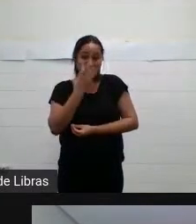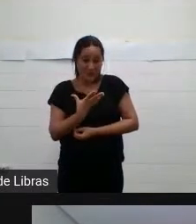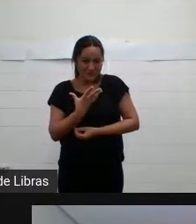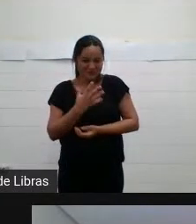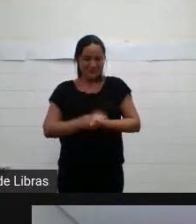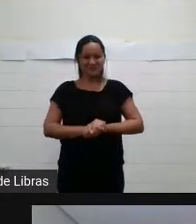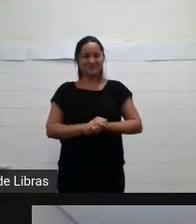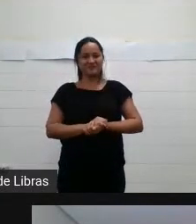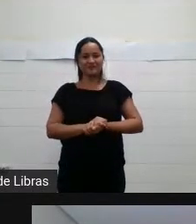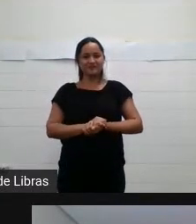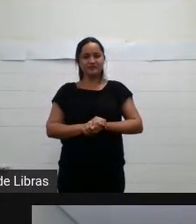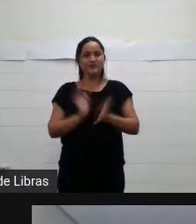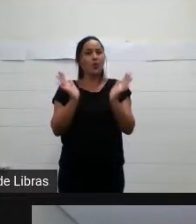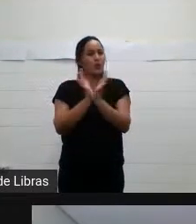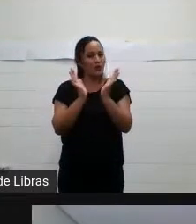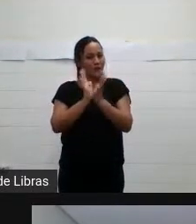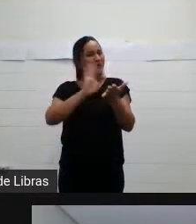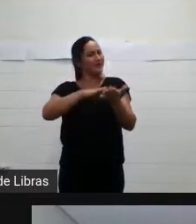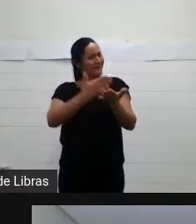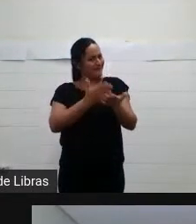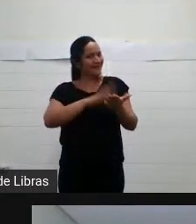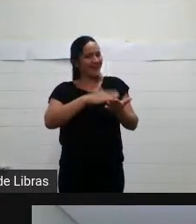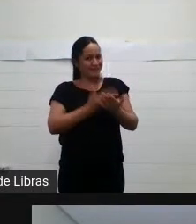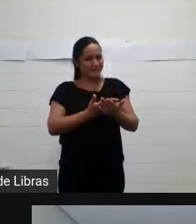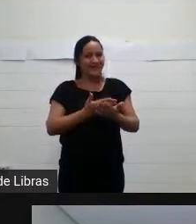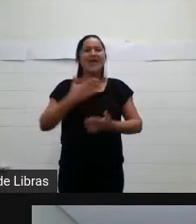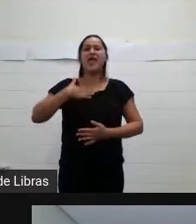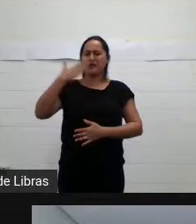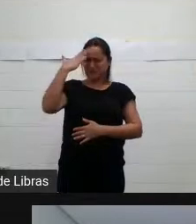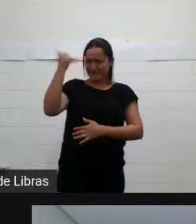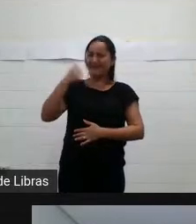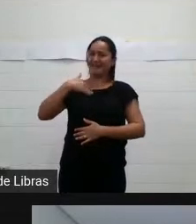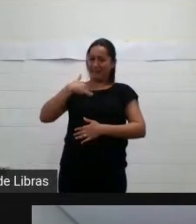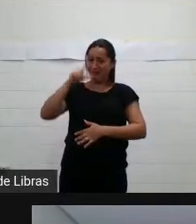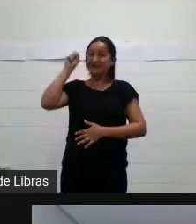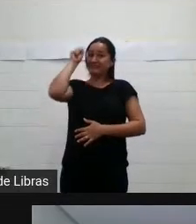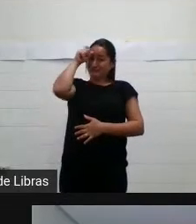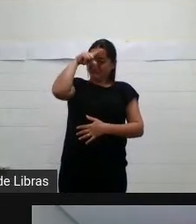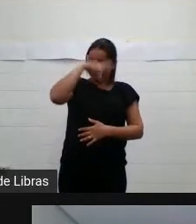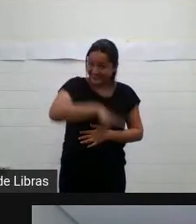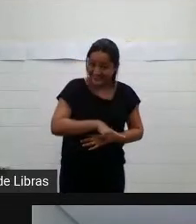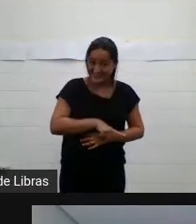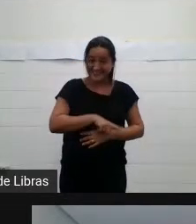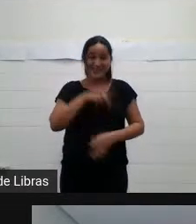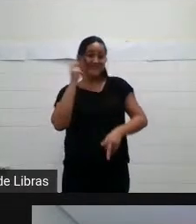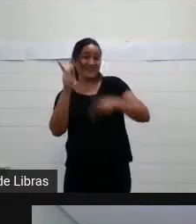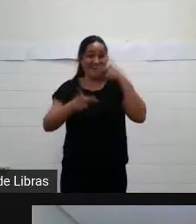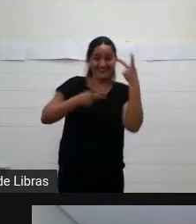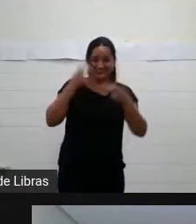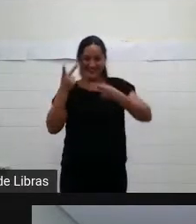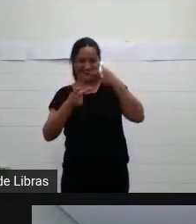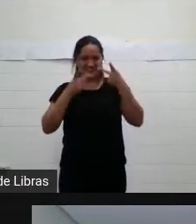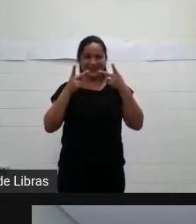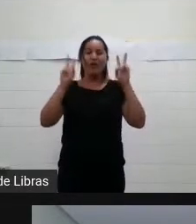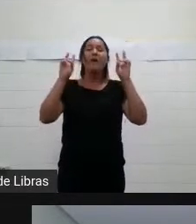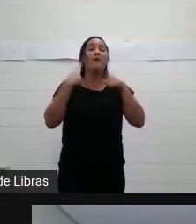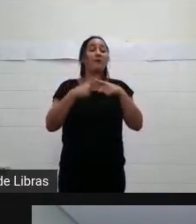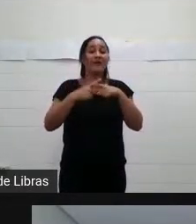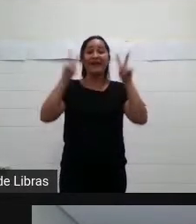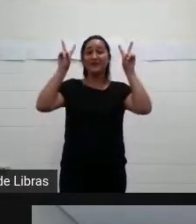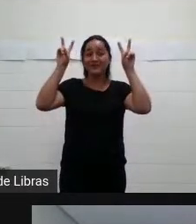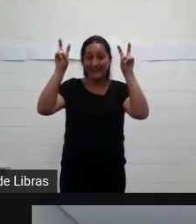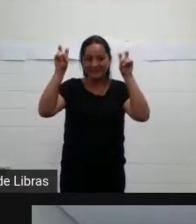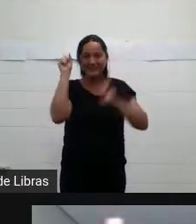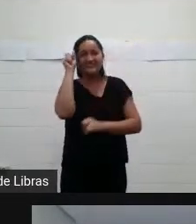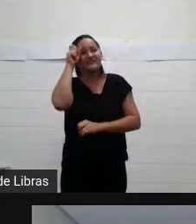A equipe de intérpretes, porque eu sei que eu dei trabalho com meu com minha fala por conta de alguns termos que são